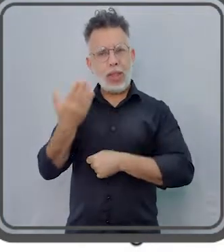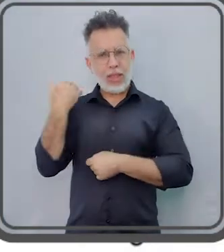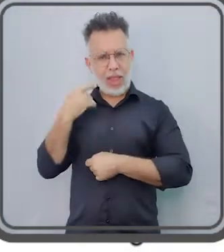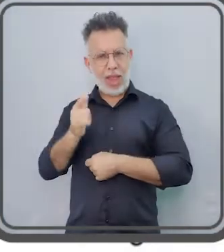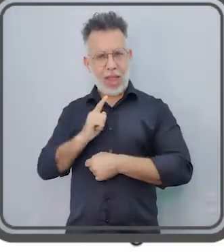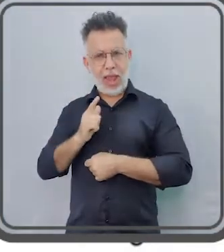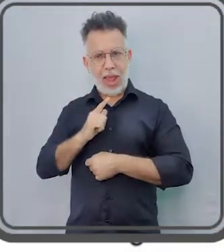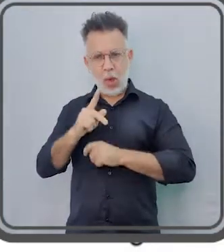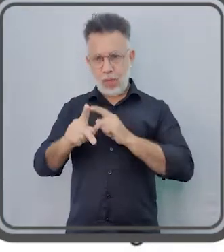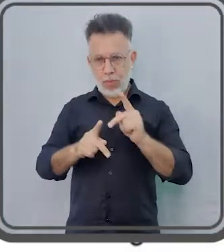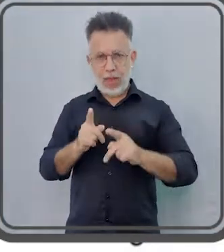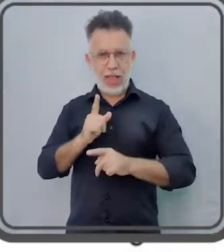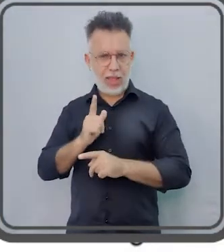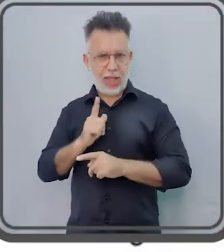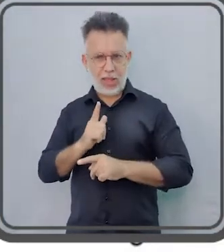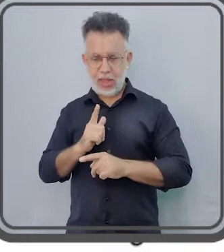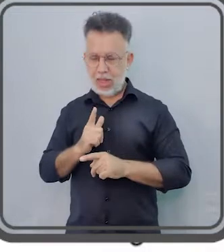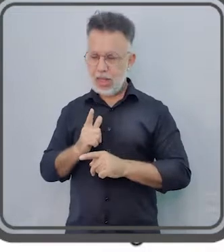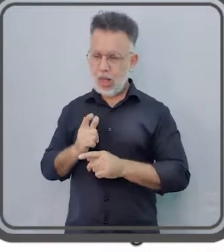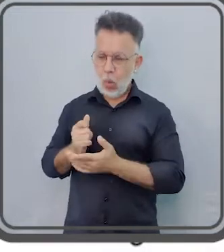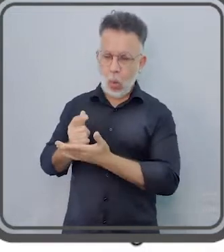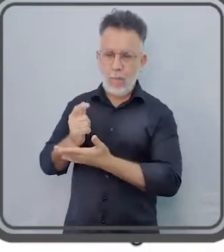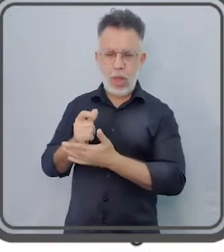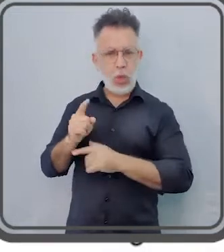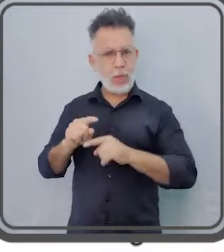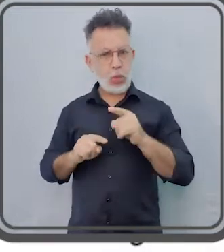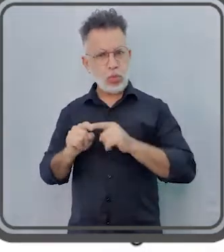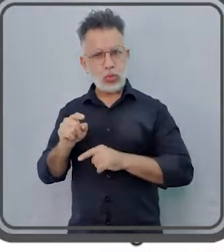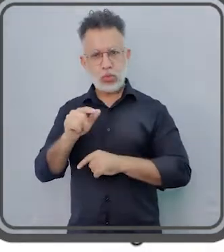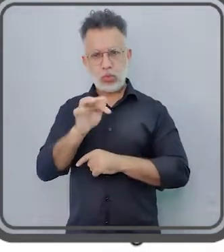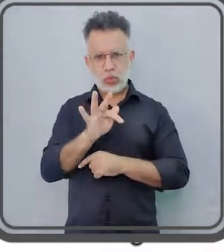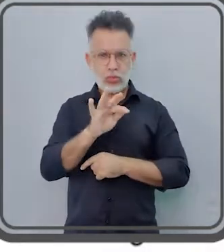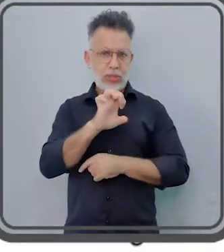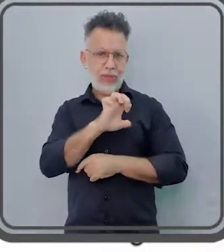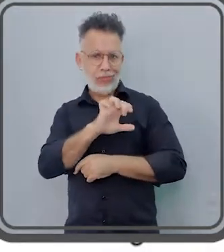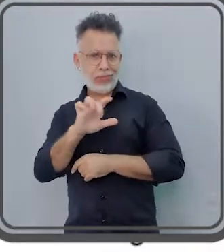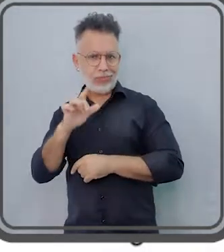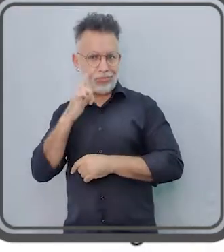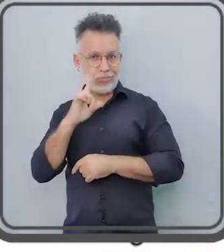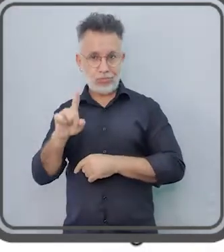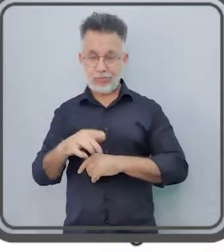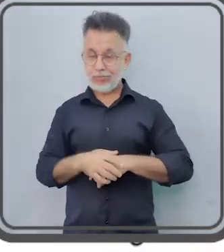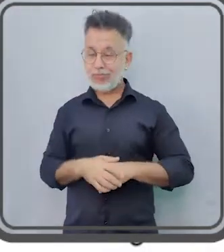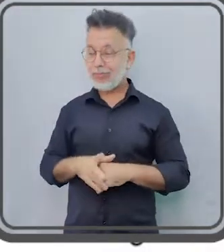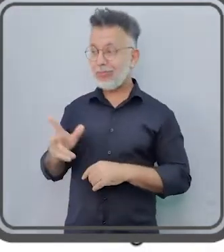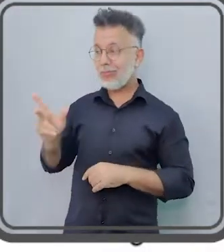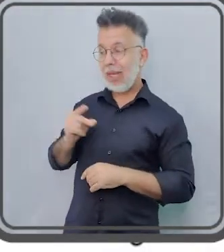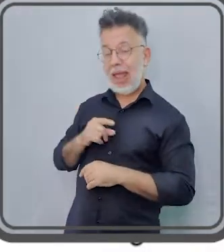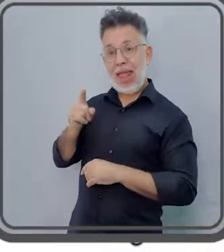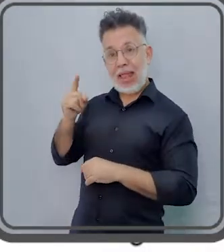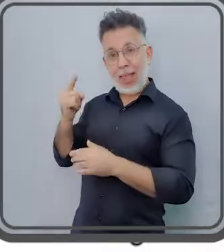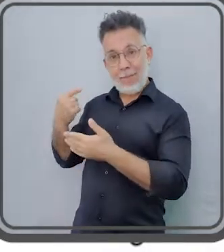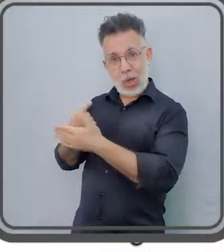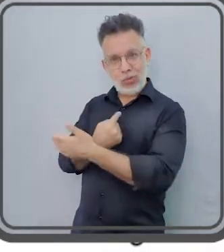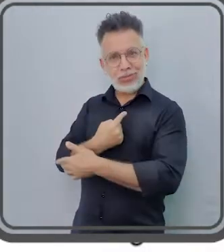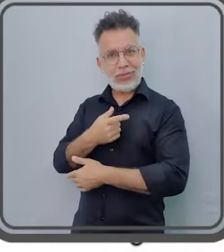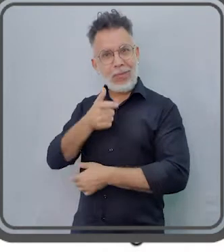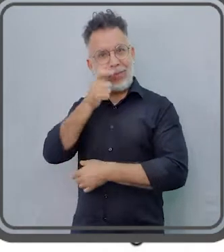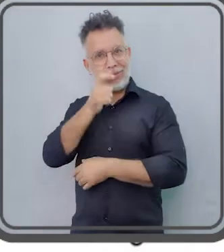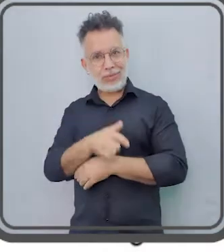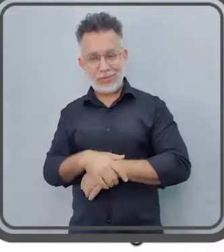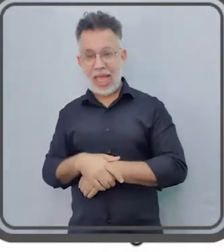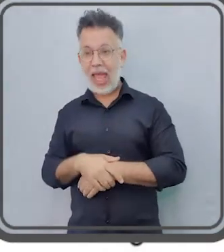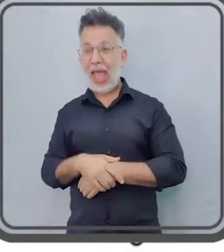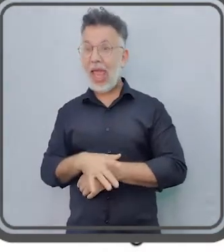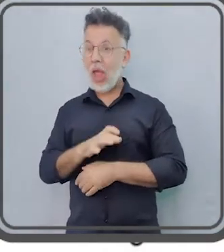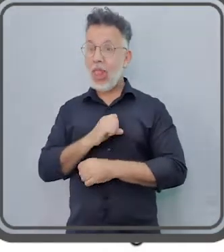o público que existe hoje consumindo os produtos da Fil? Nossa, essa pergunta é muito interessante, assim, eu adoro